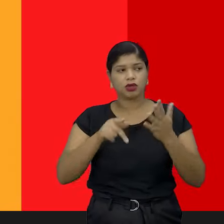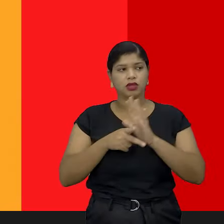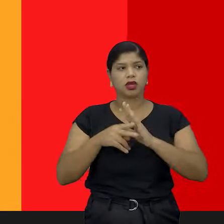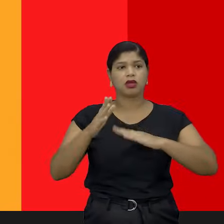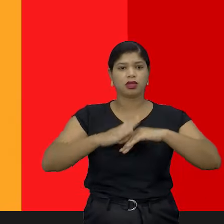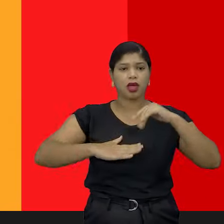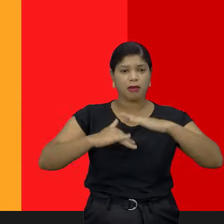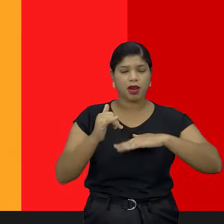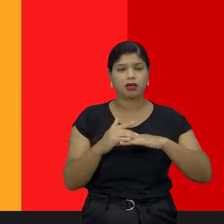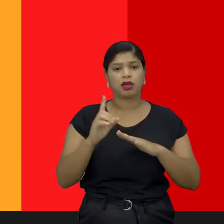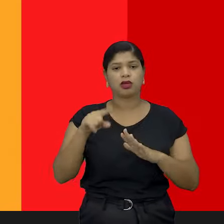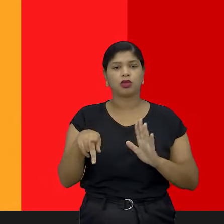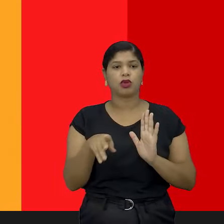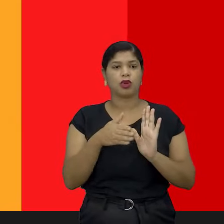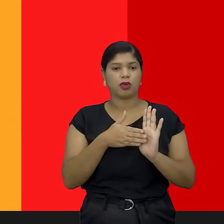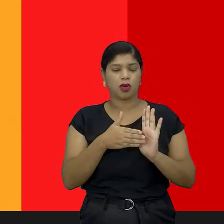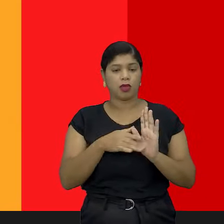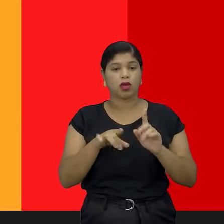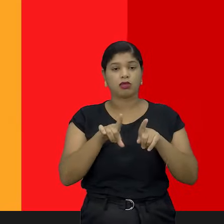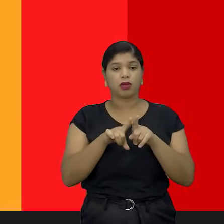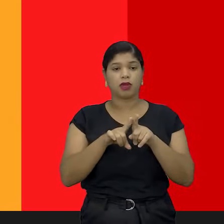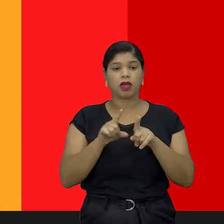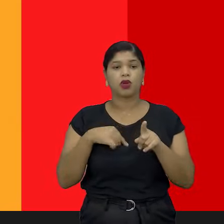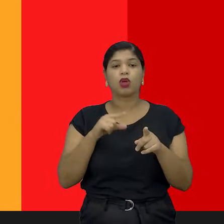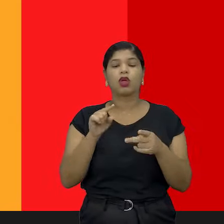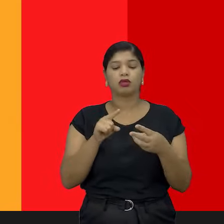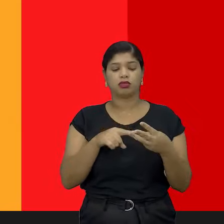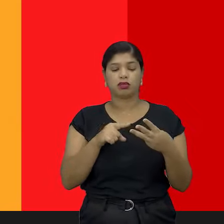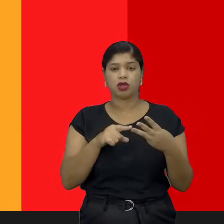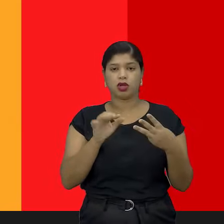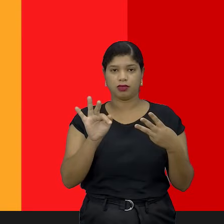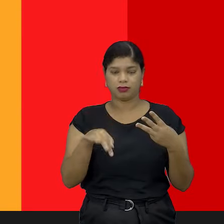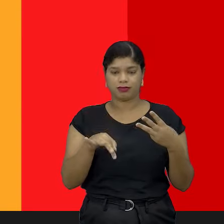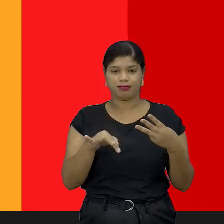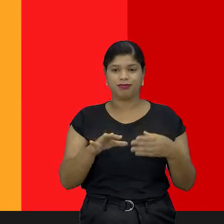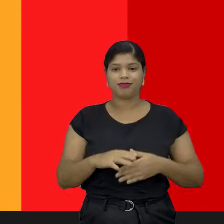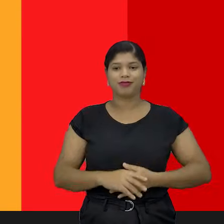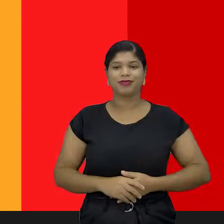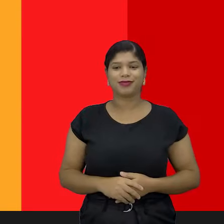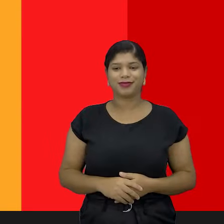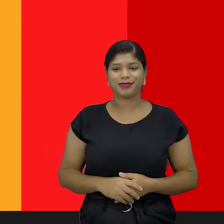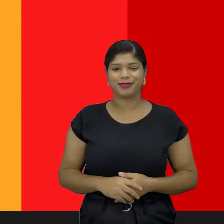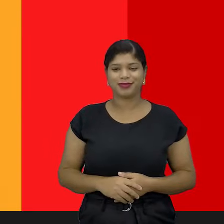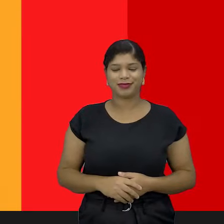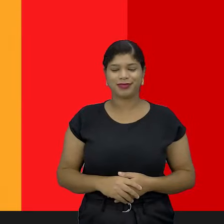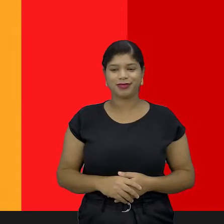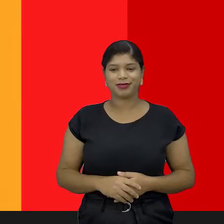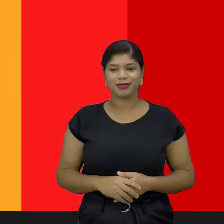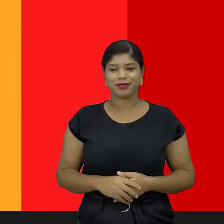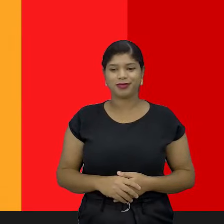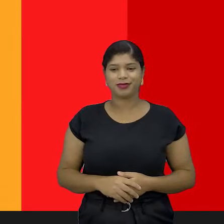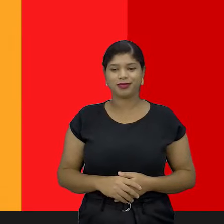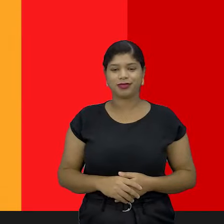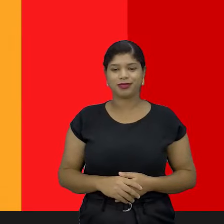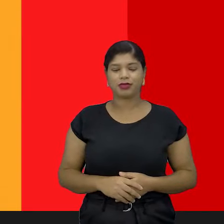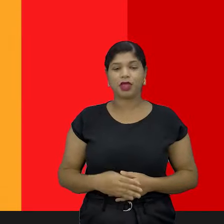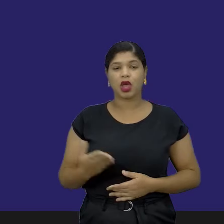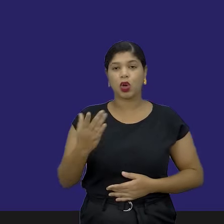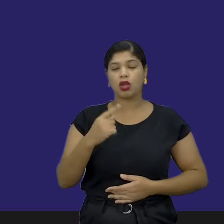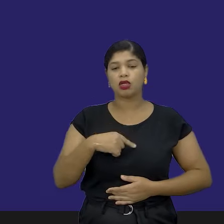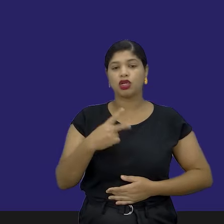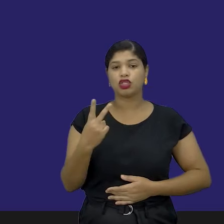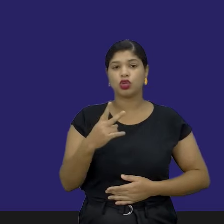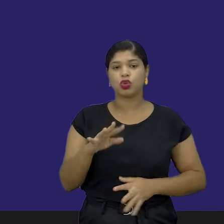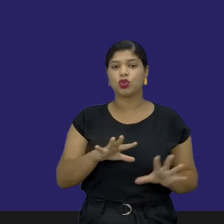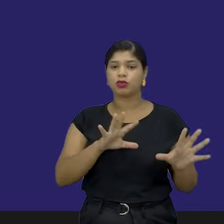habilidade proposta e sistematização. Vamos lá, então, esse segundo